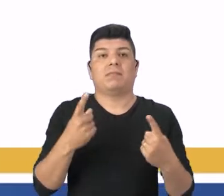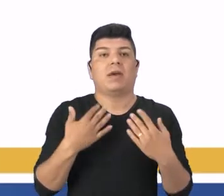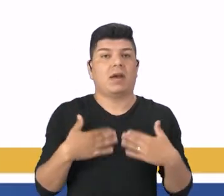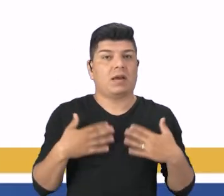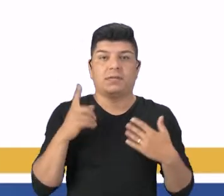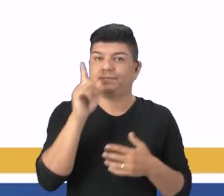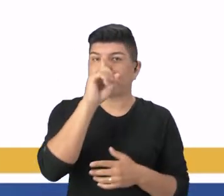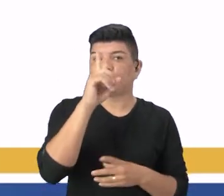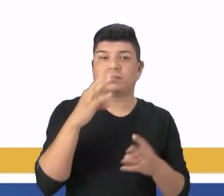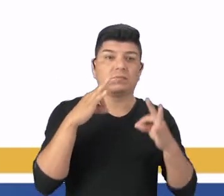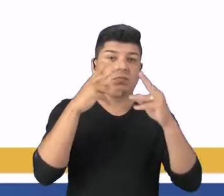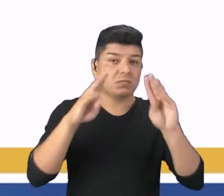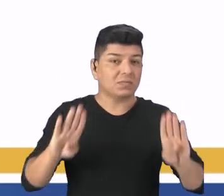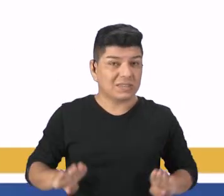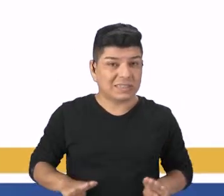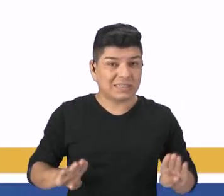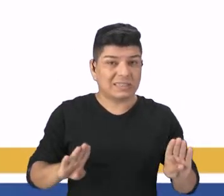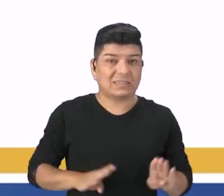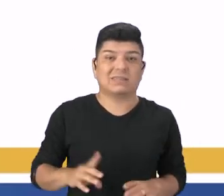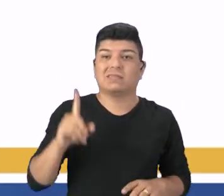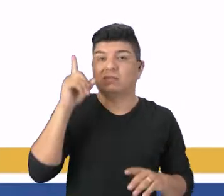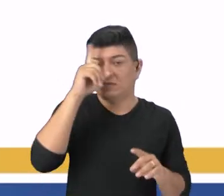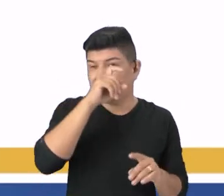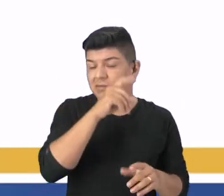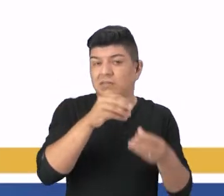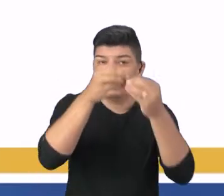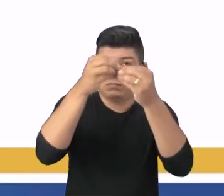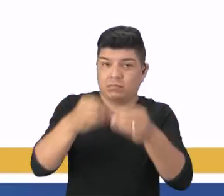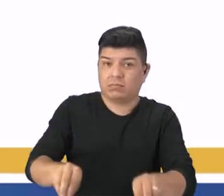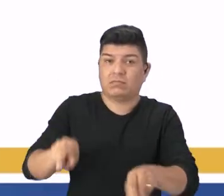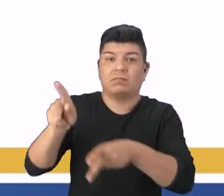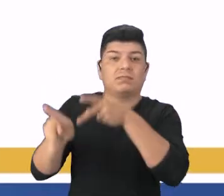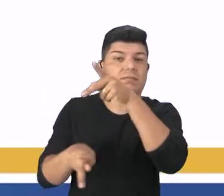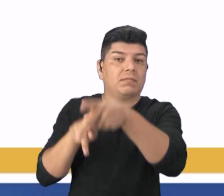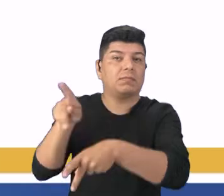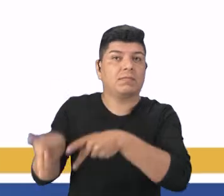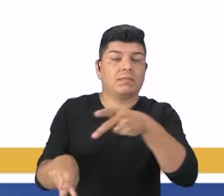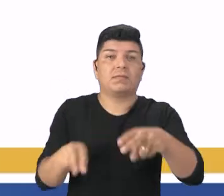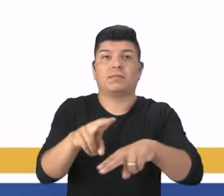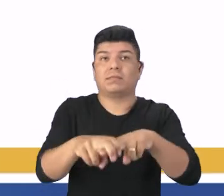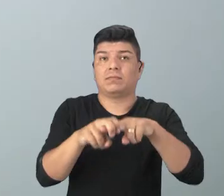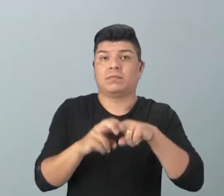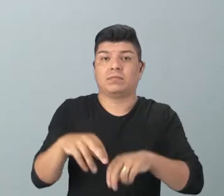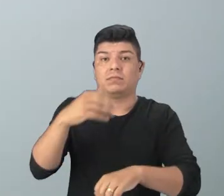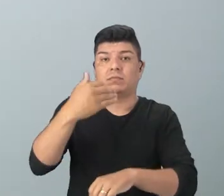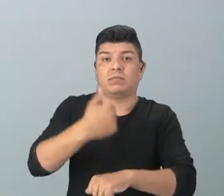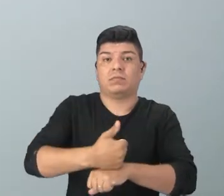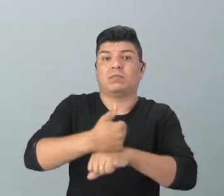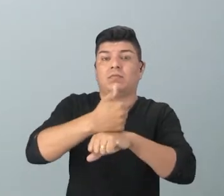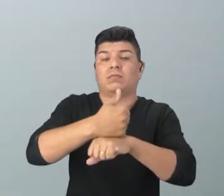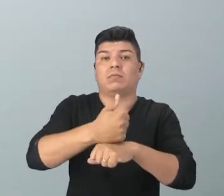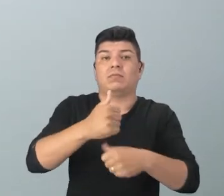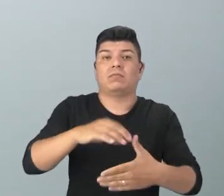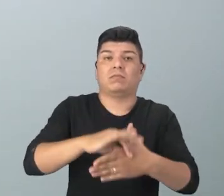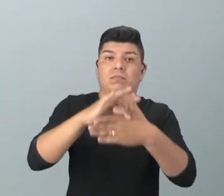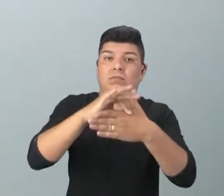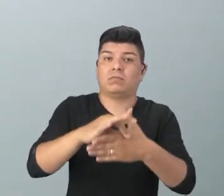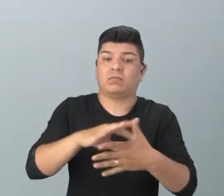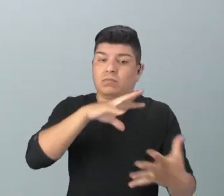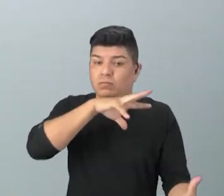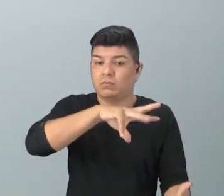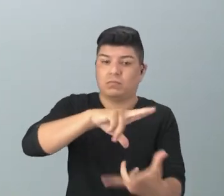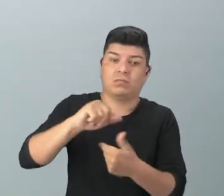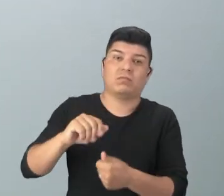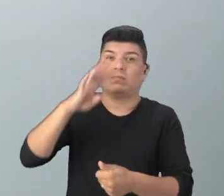não. Toda fome ela traz um incômodo para a população. E isso, os líderes mundiais, um dia têm que encontrar a